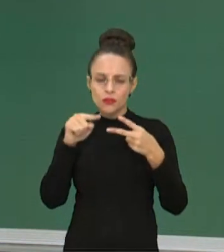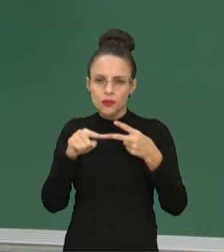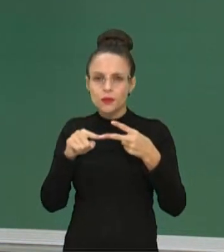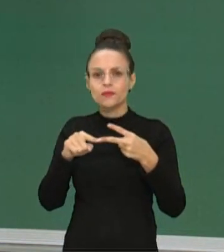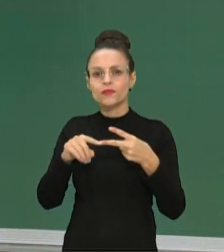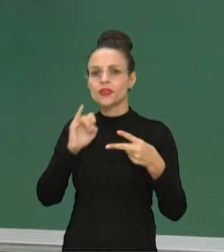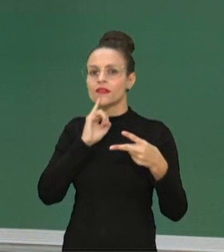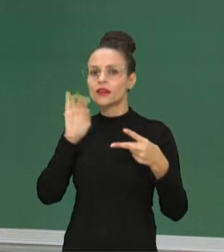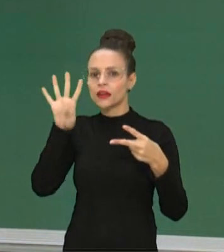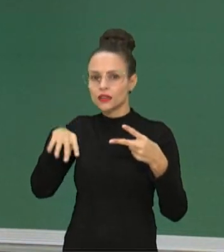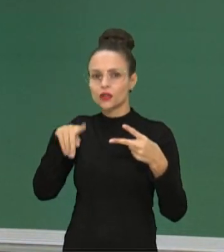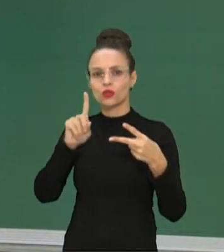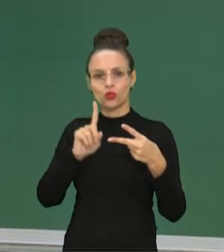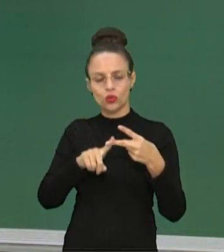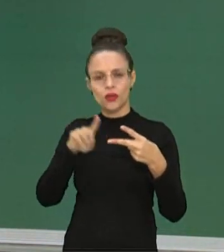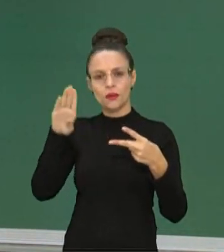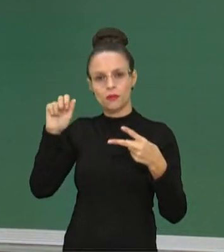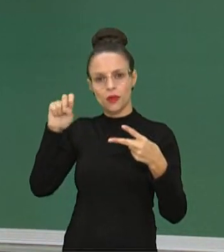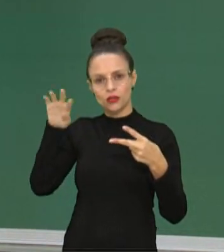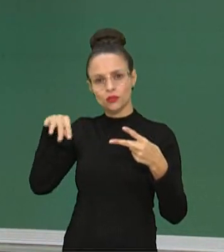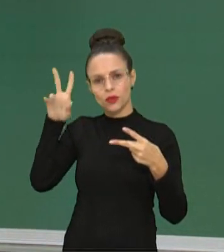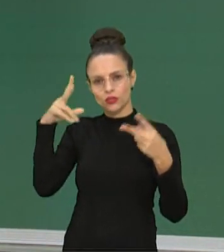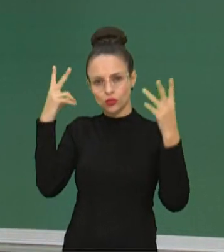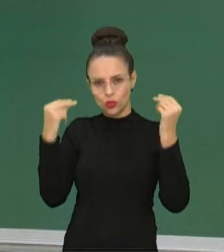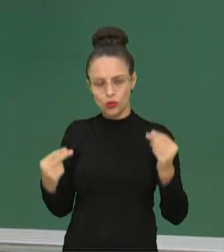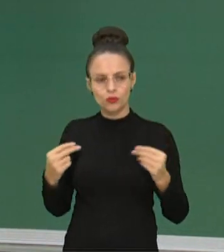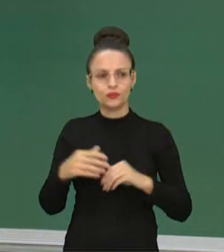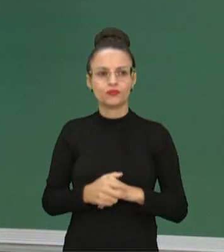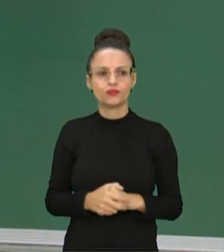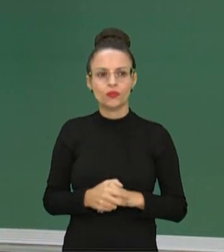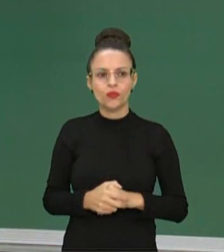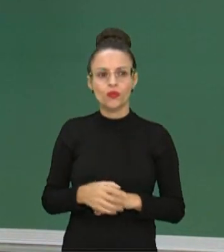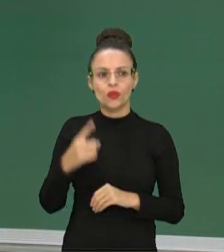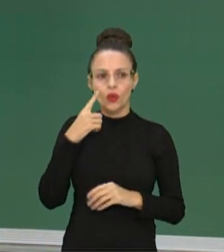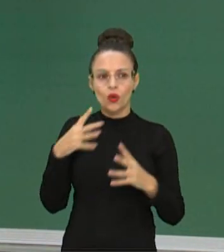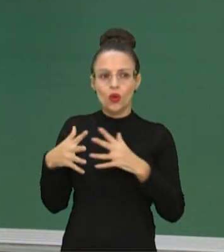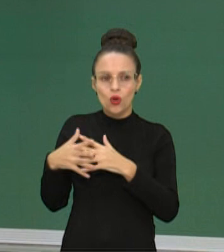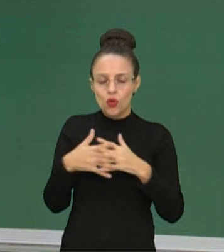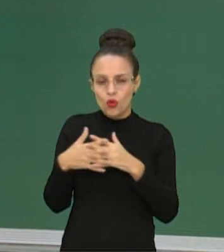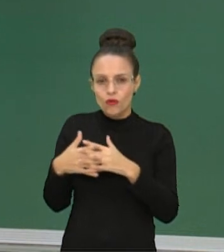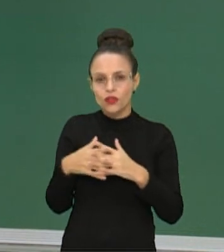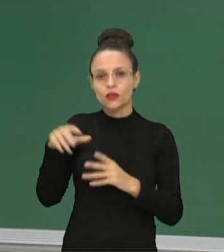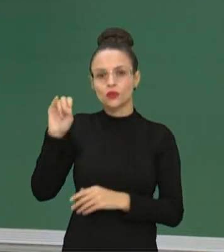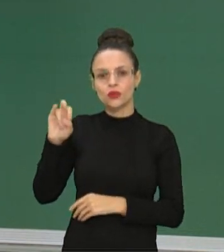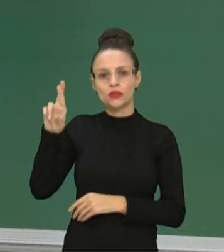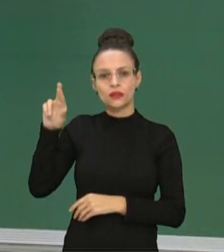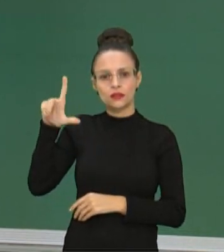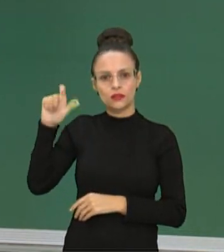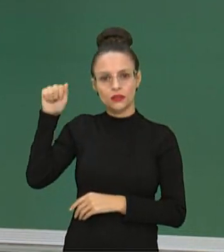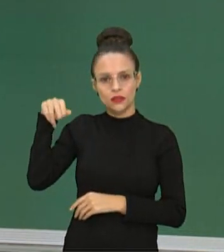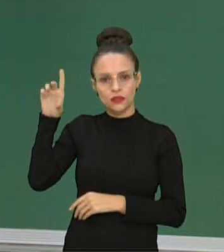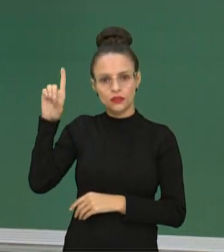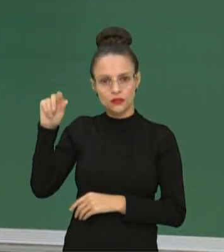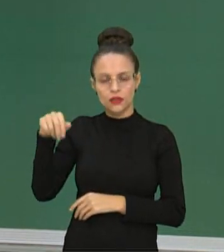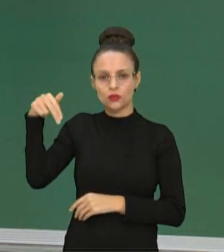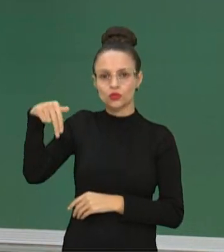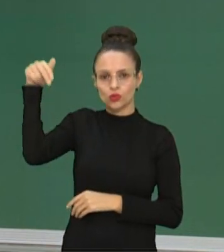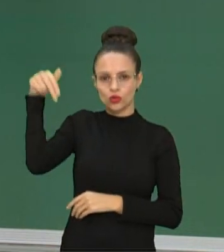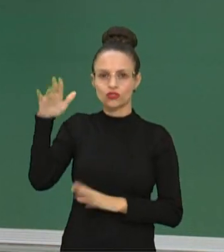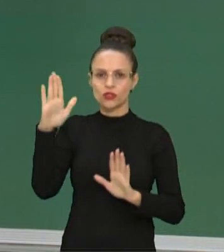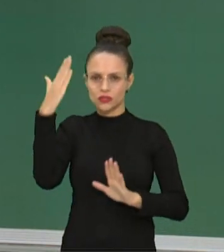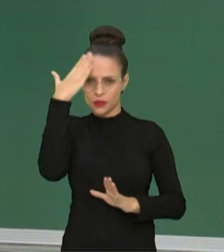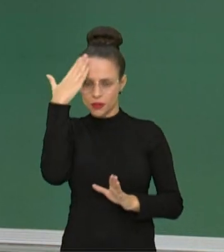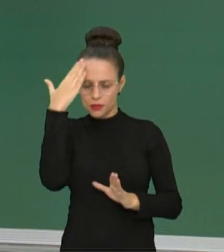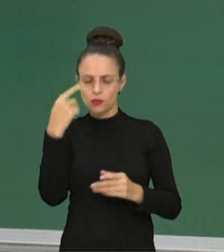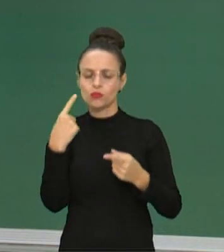comuns. Origens do conflito na Irlanda do Norte. Mais um tema. Já sabemos as ideias porque